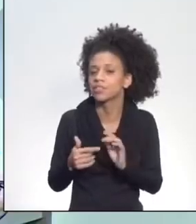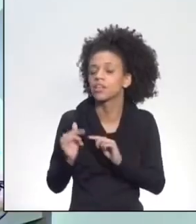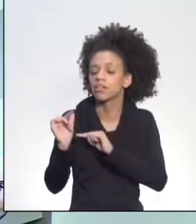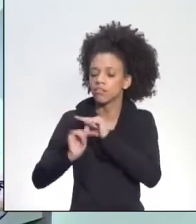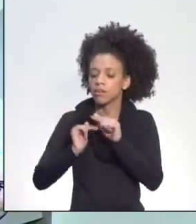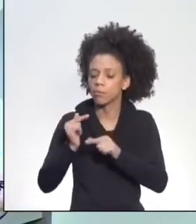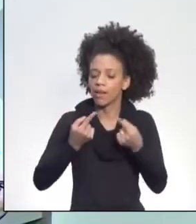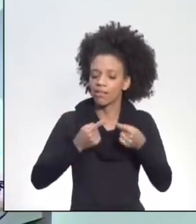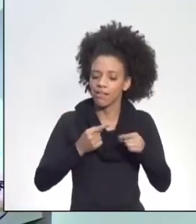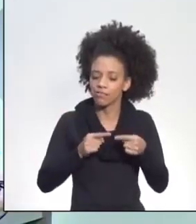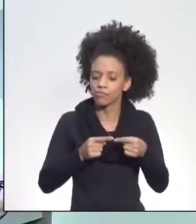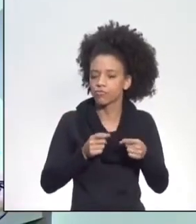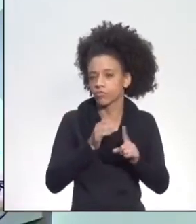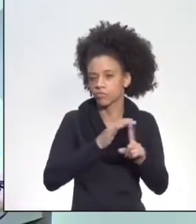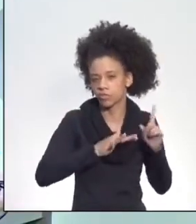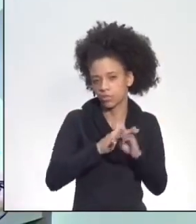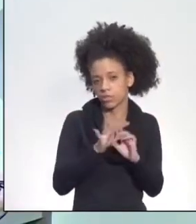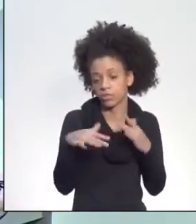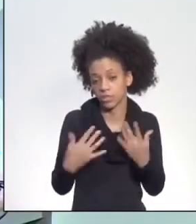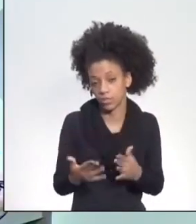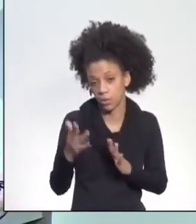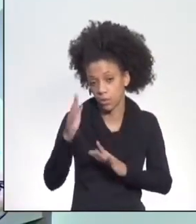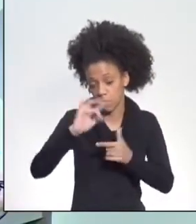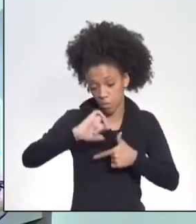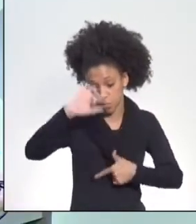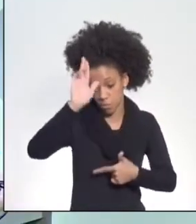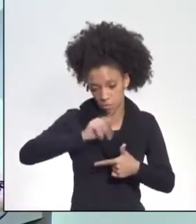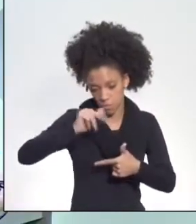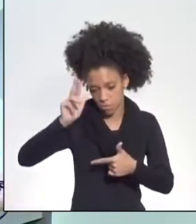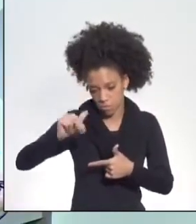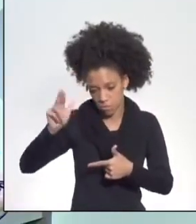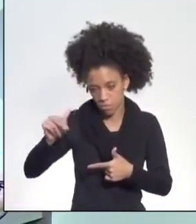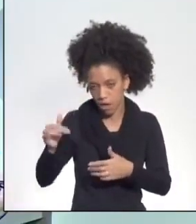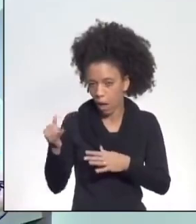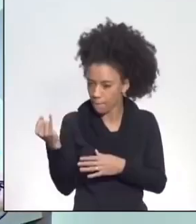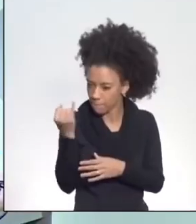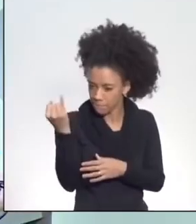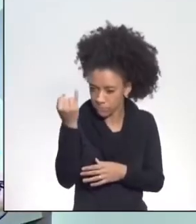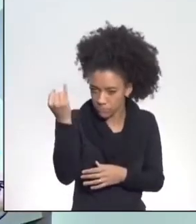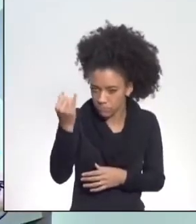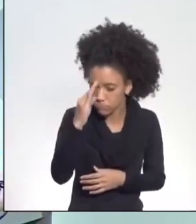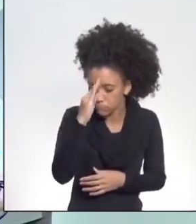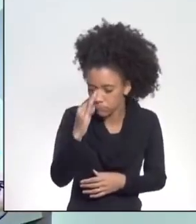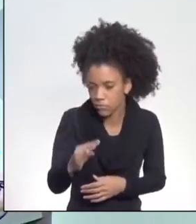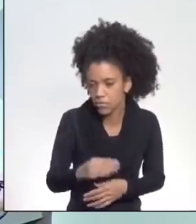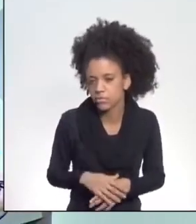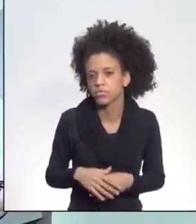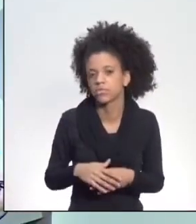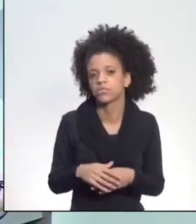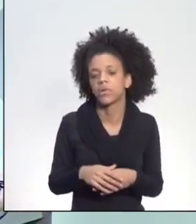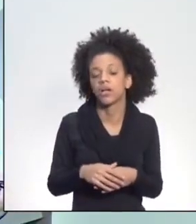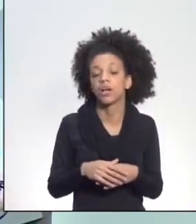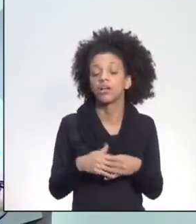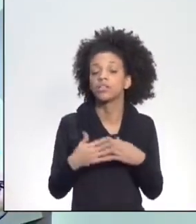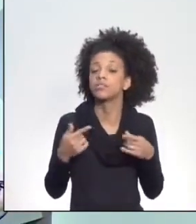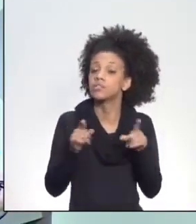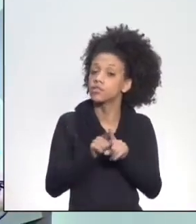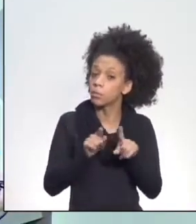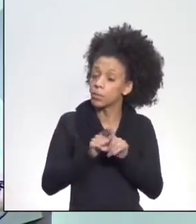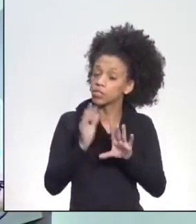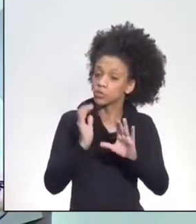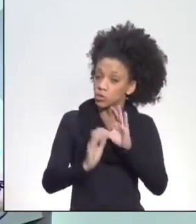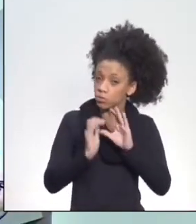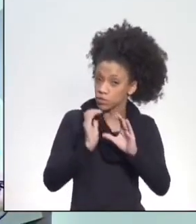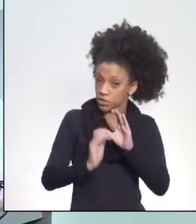social. Então, o grafite ele é uma forma importantíssima de intervenção artística urbana e também de